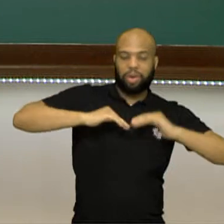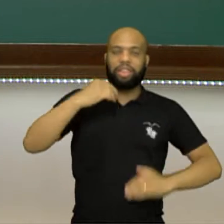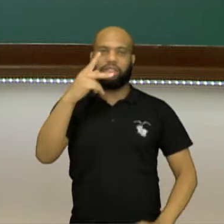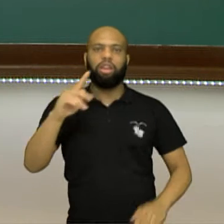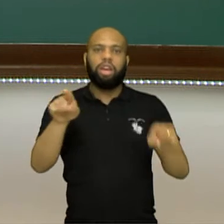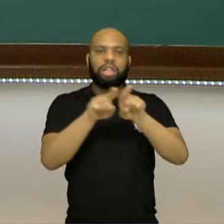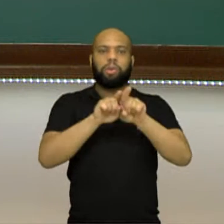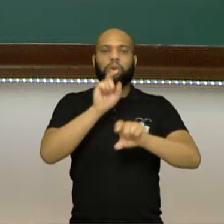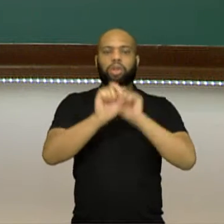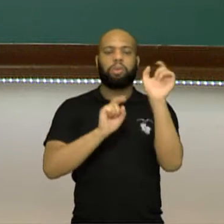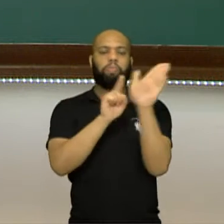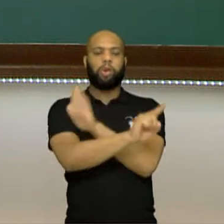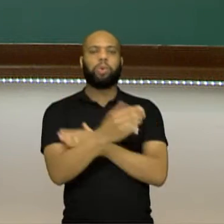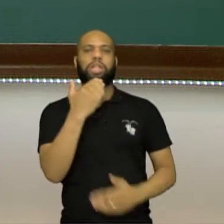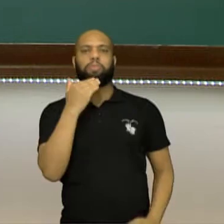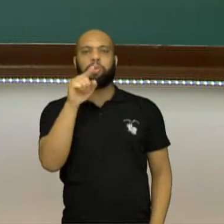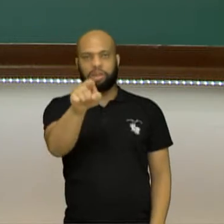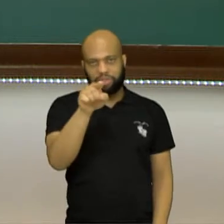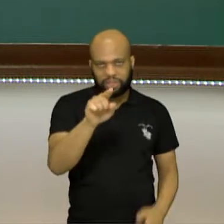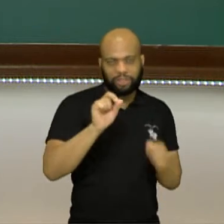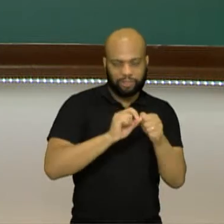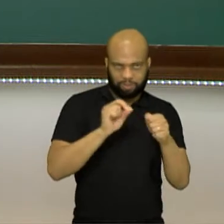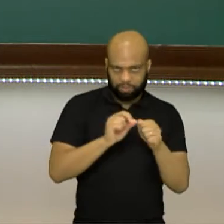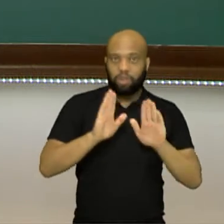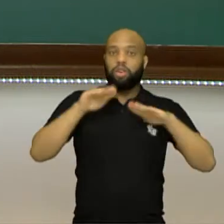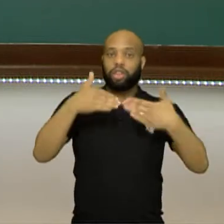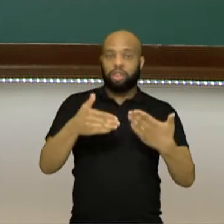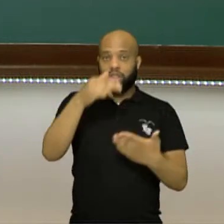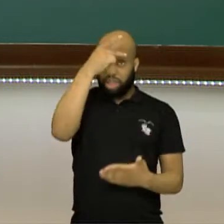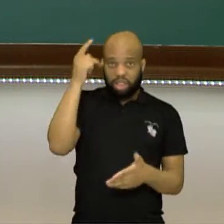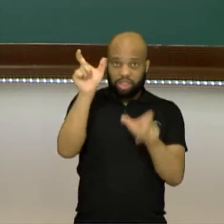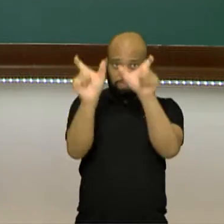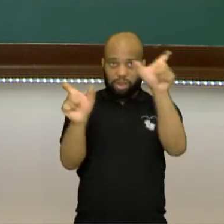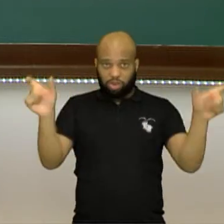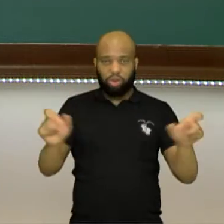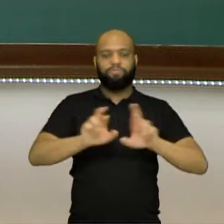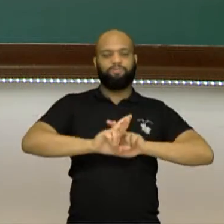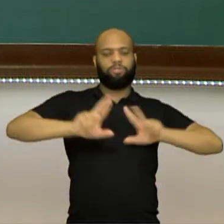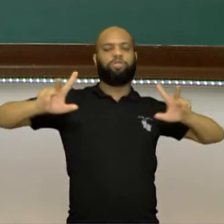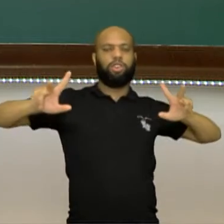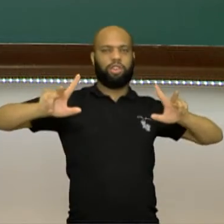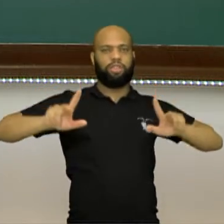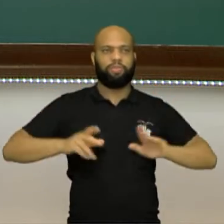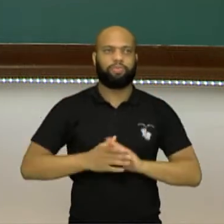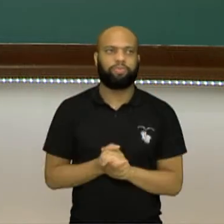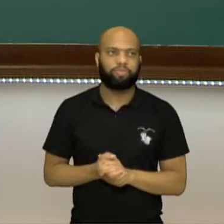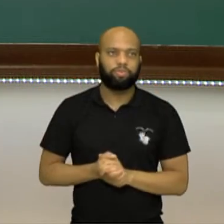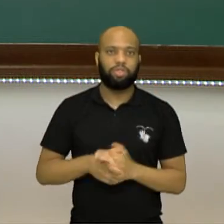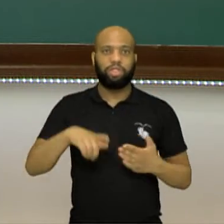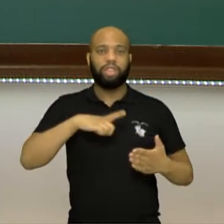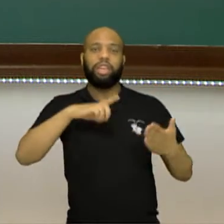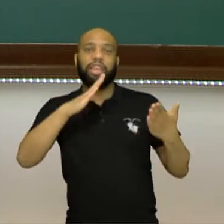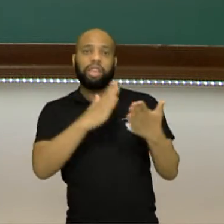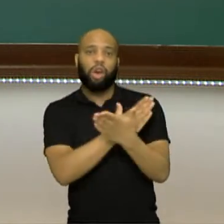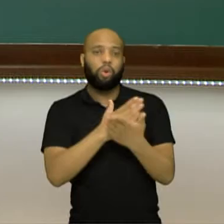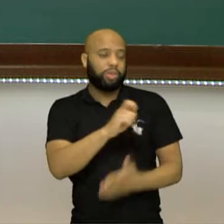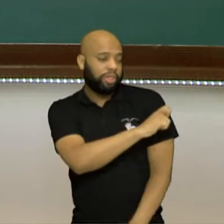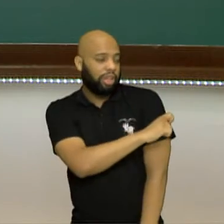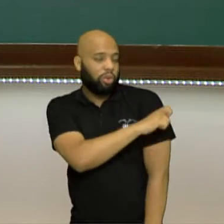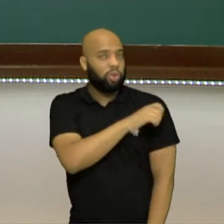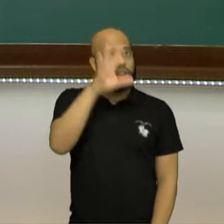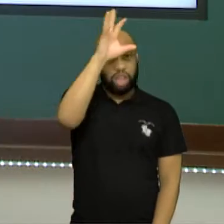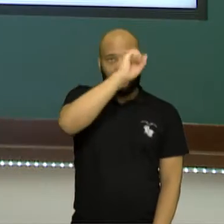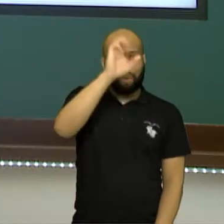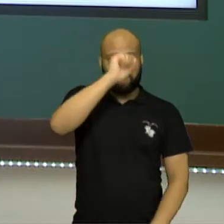aquele exercício exige de você. E as pessoas são diferentes nesse ponto. Alguns estudantes aprendem com